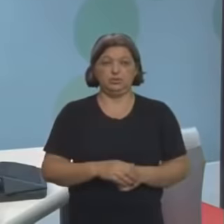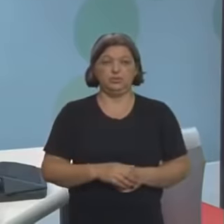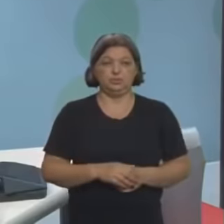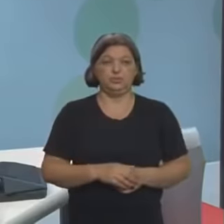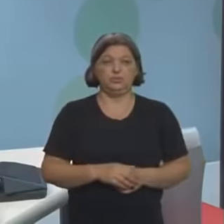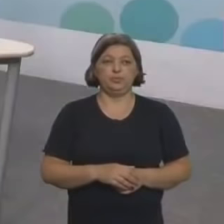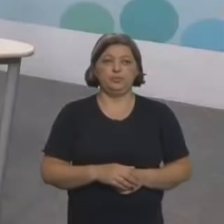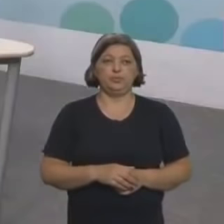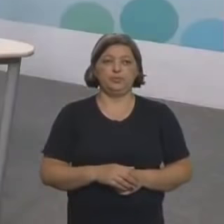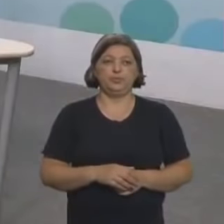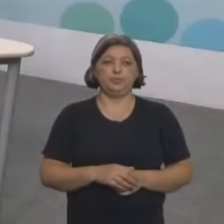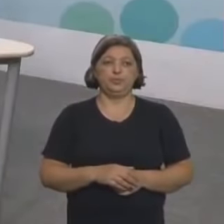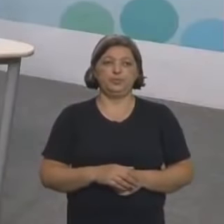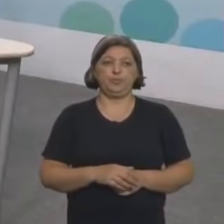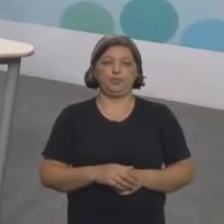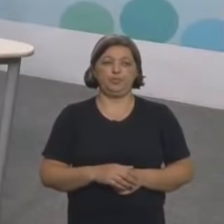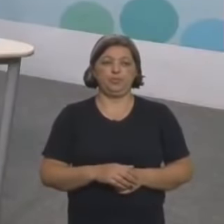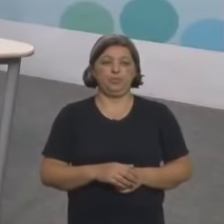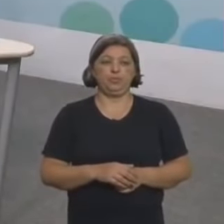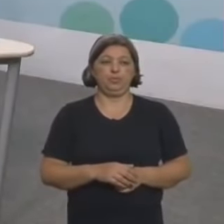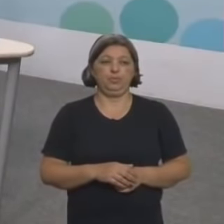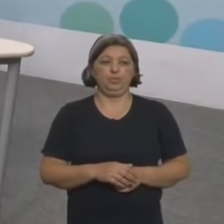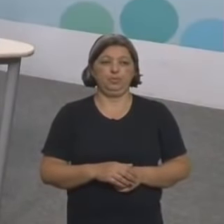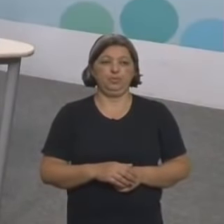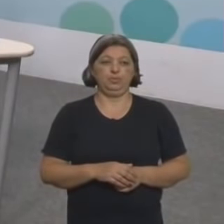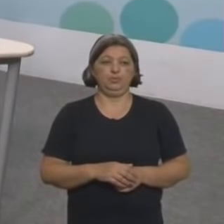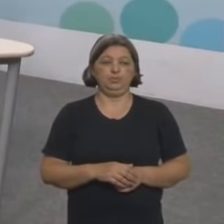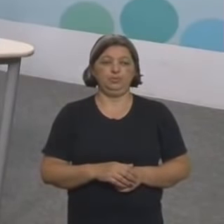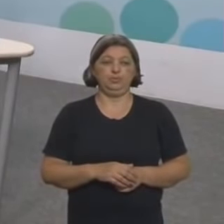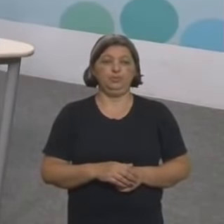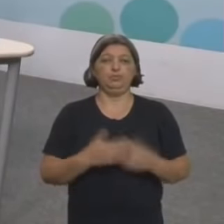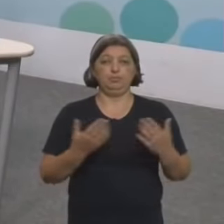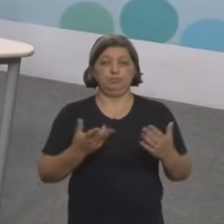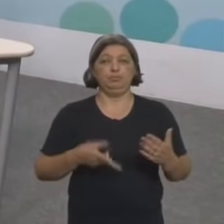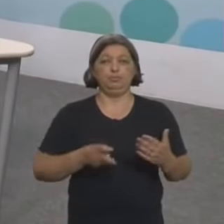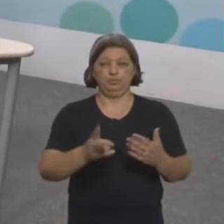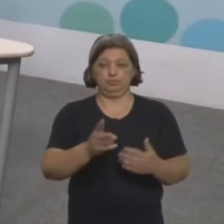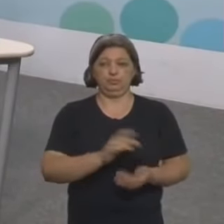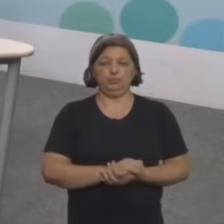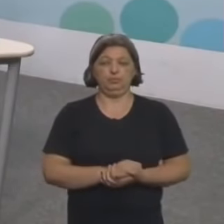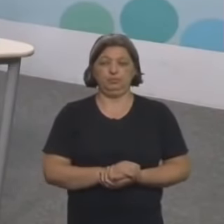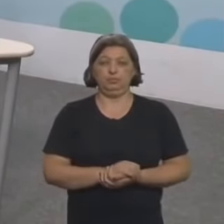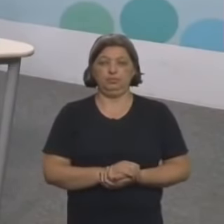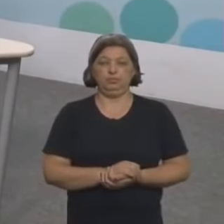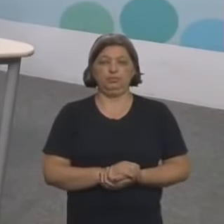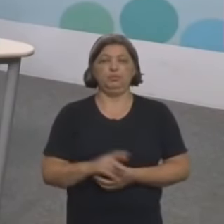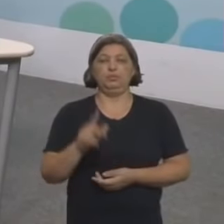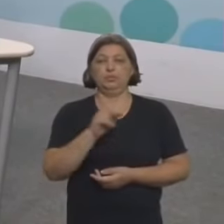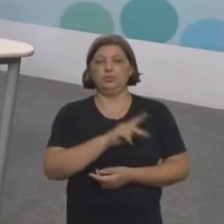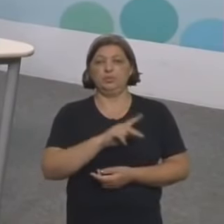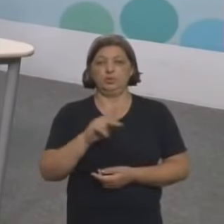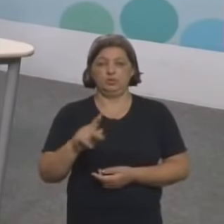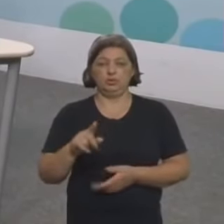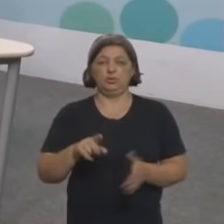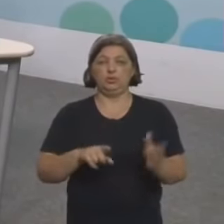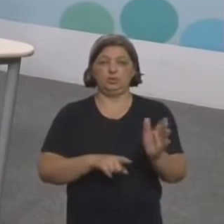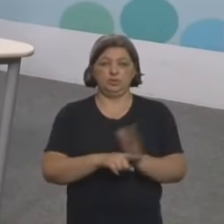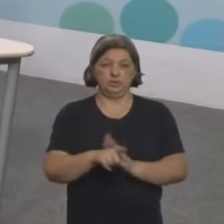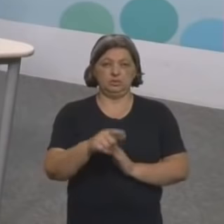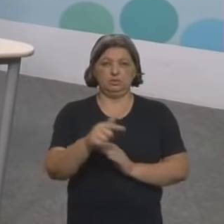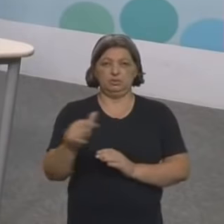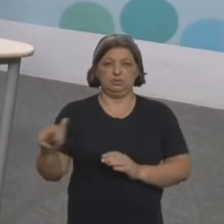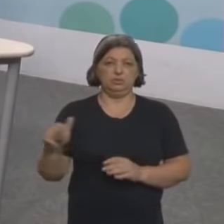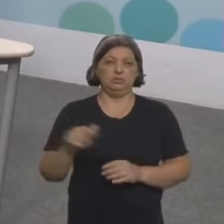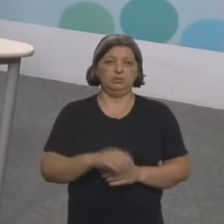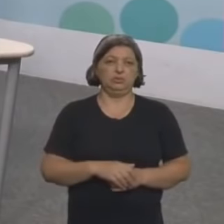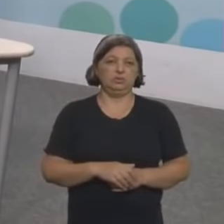em mãos. Exatamente. Bom, vamos lá. O professor Jefferson, de novo, eu